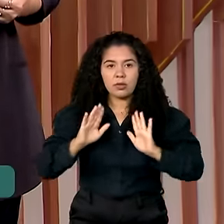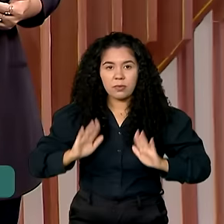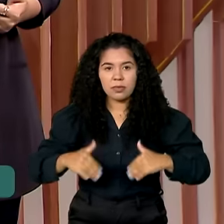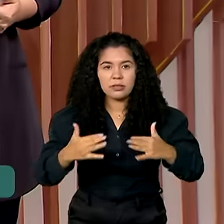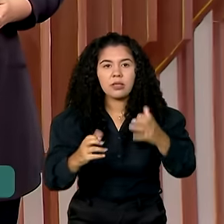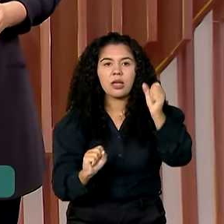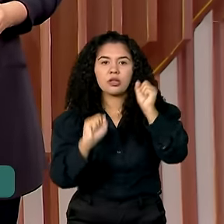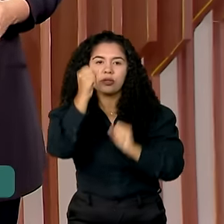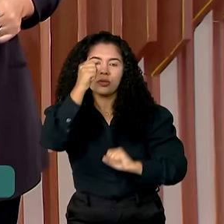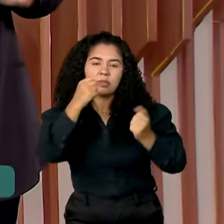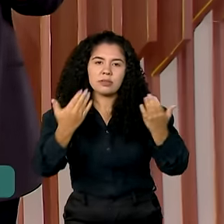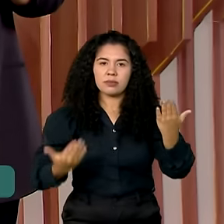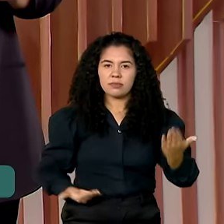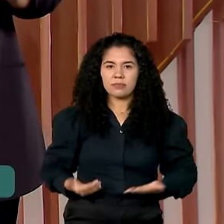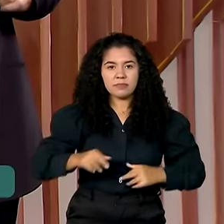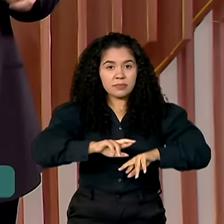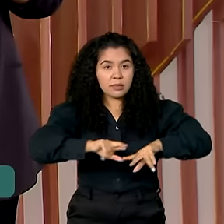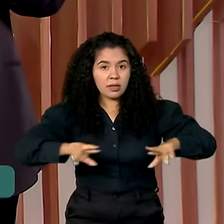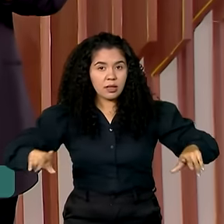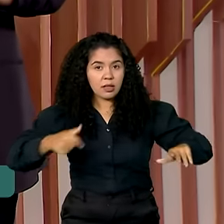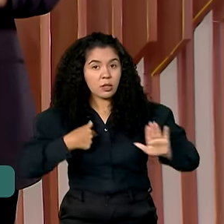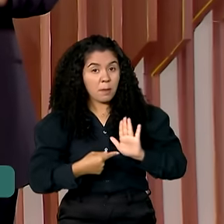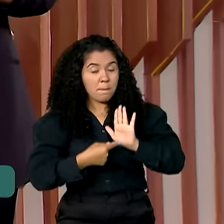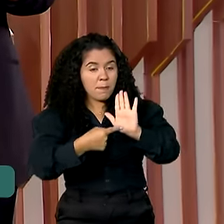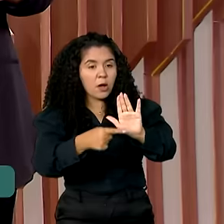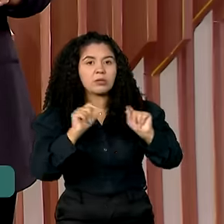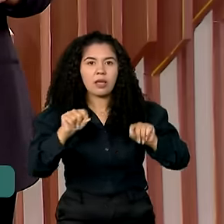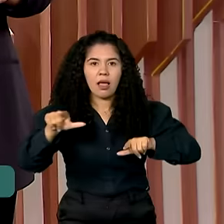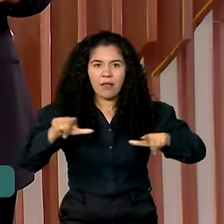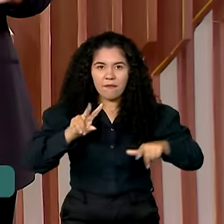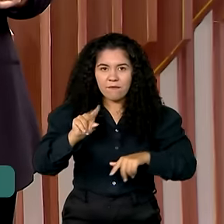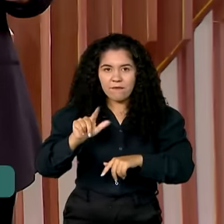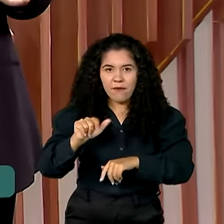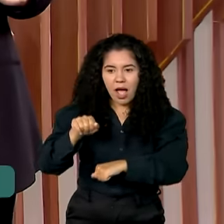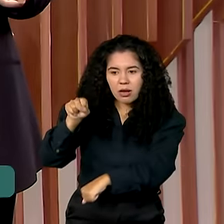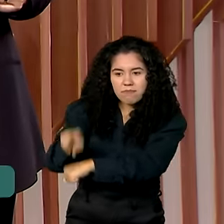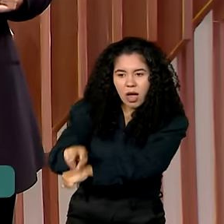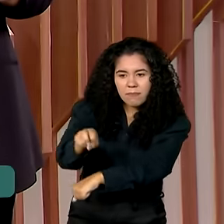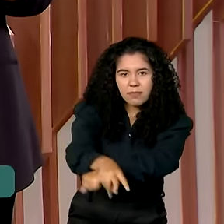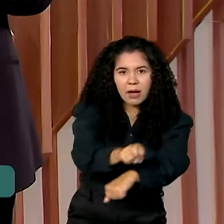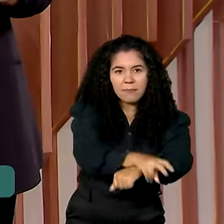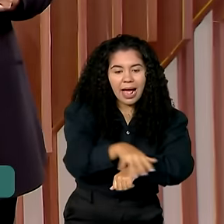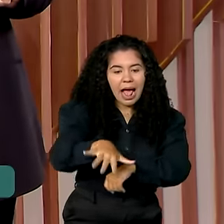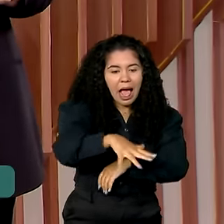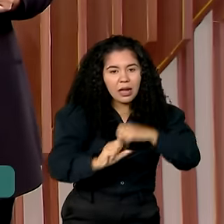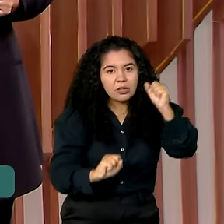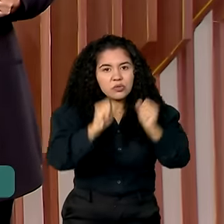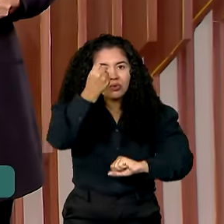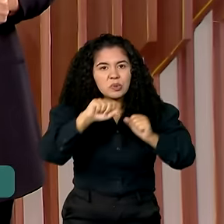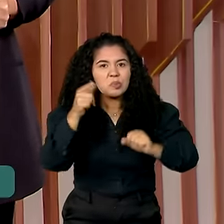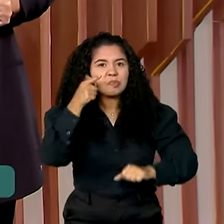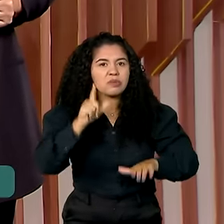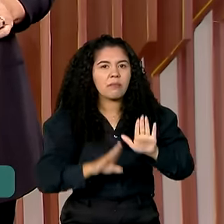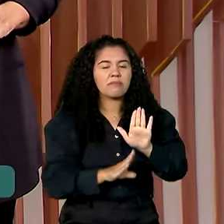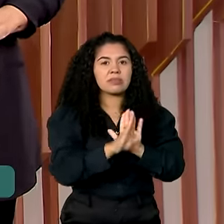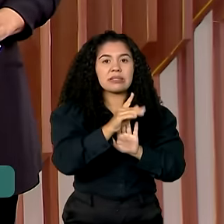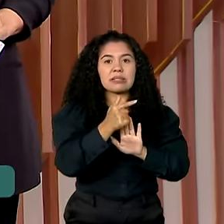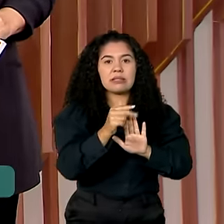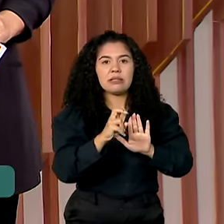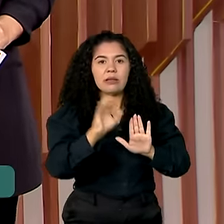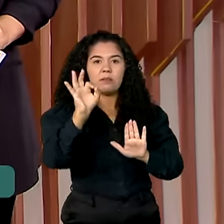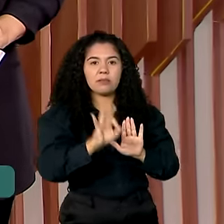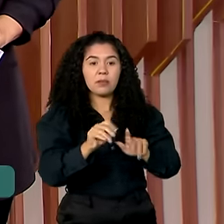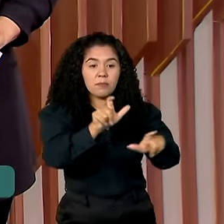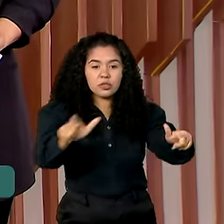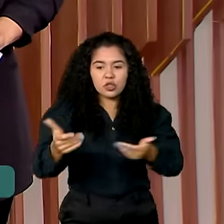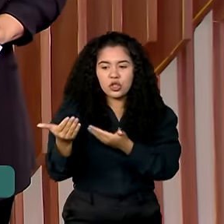Indústria, Comércio e Serviços e mostram que a oferta de vagas de trabalho no setor industrial cresceu 75% e os